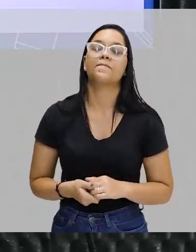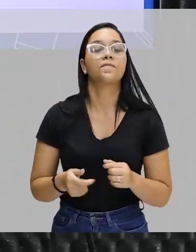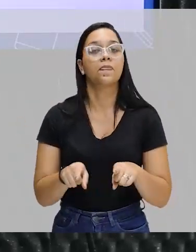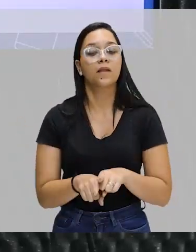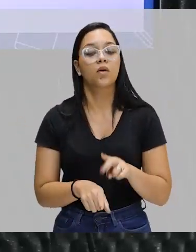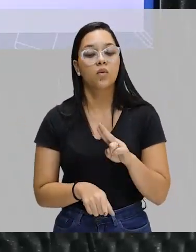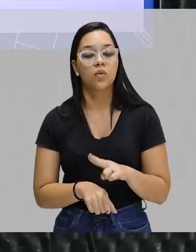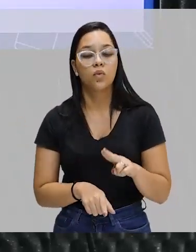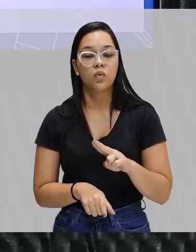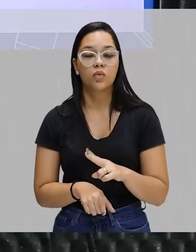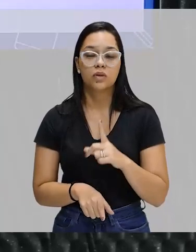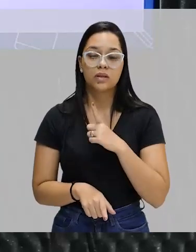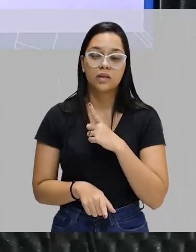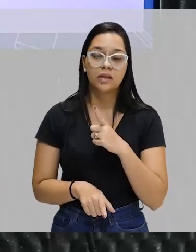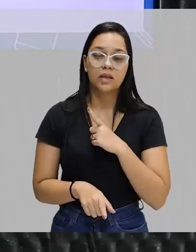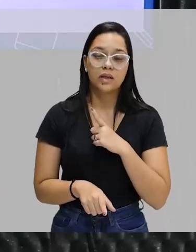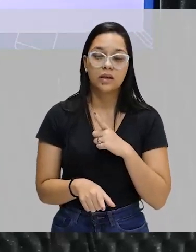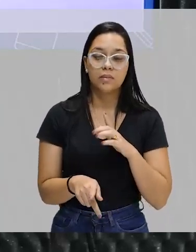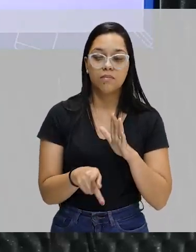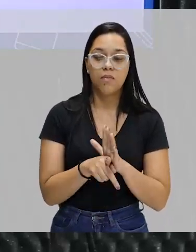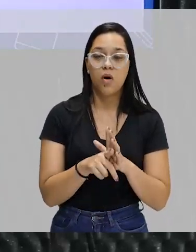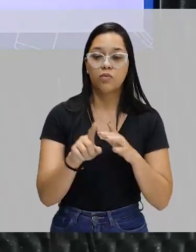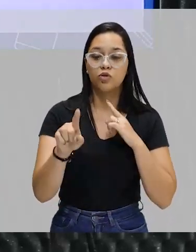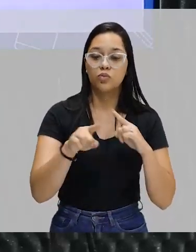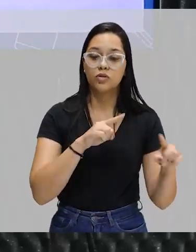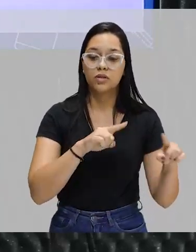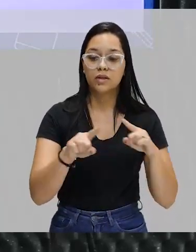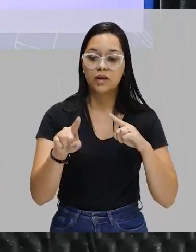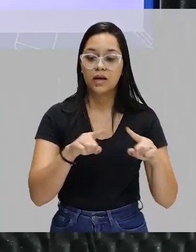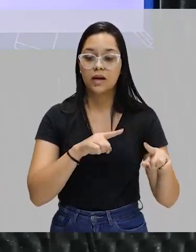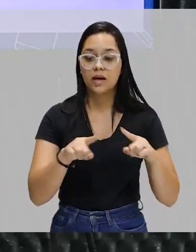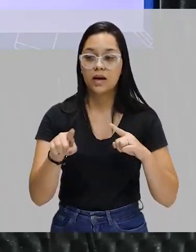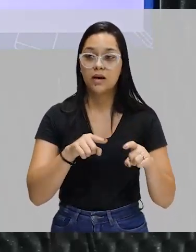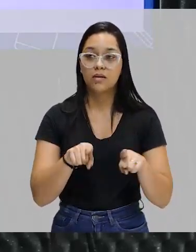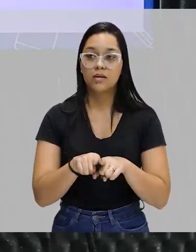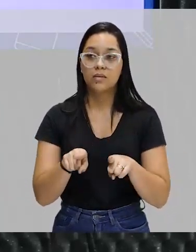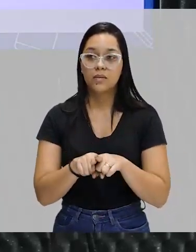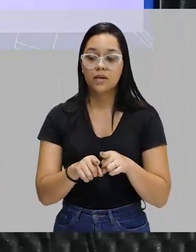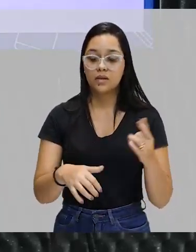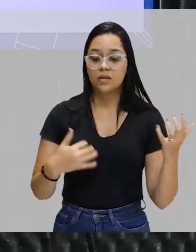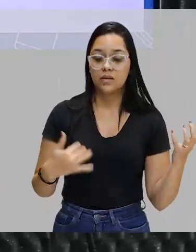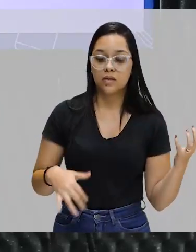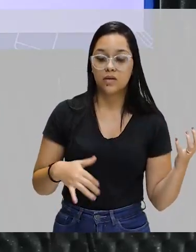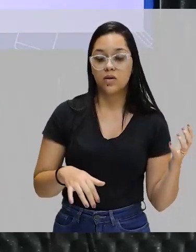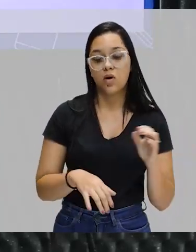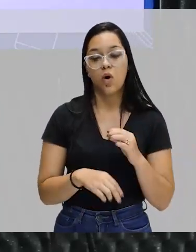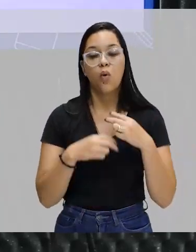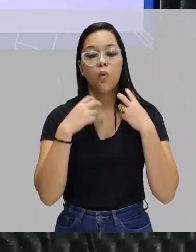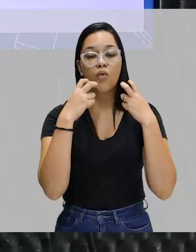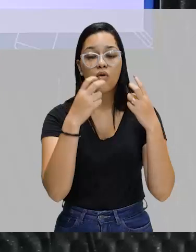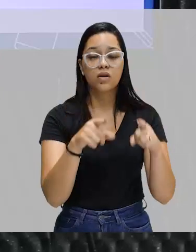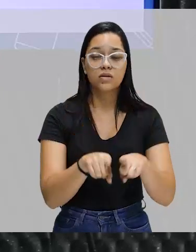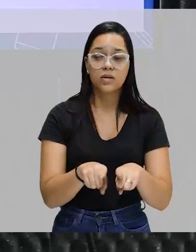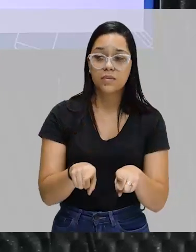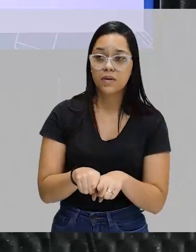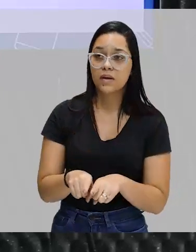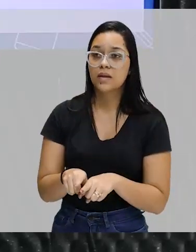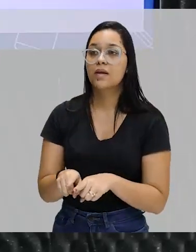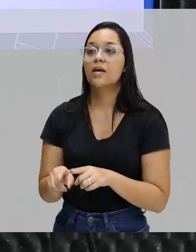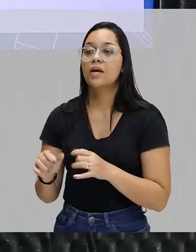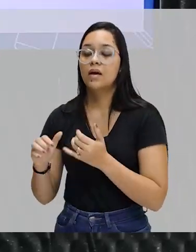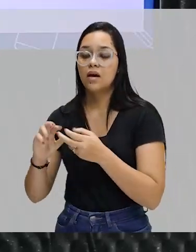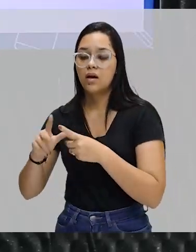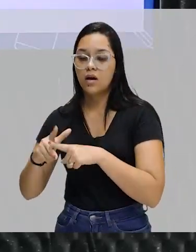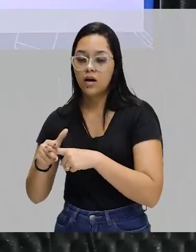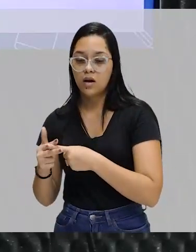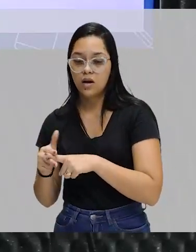Use concerto quando tiver significado de audição musical, harmonia de instrumentos ou vozes, composição musical extensa.